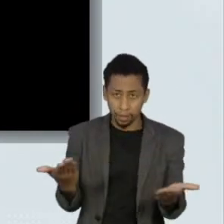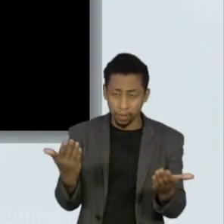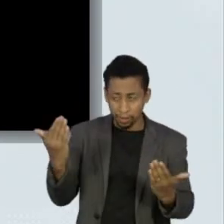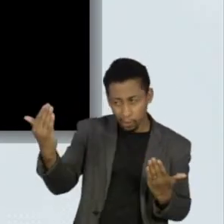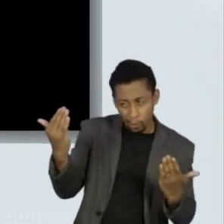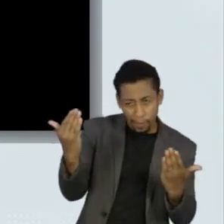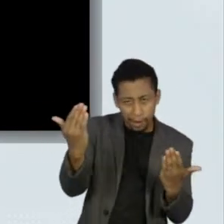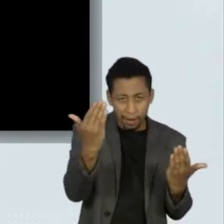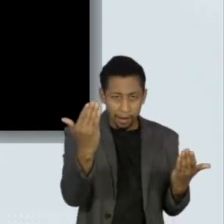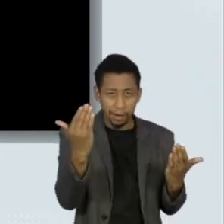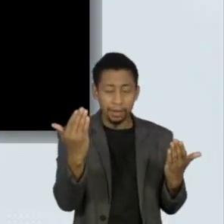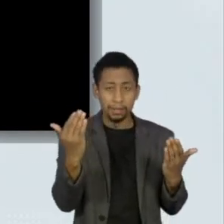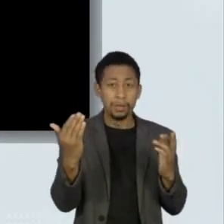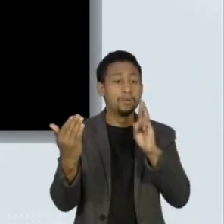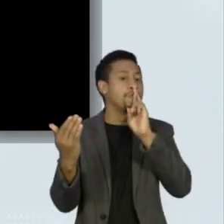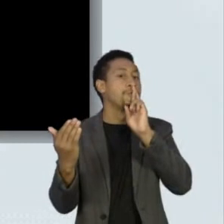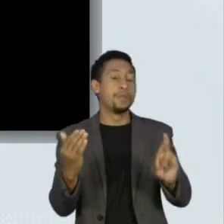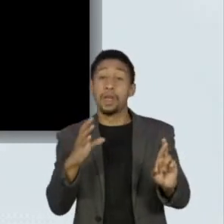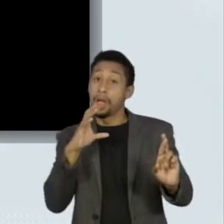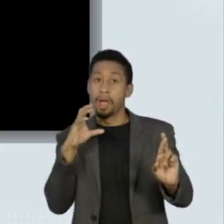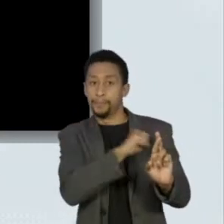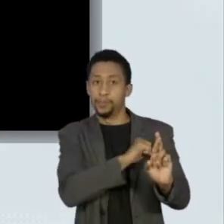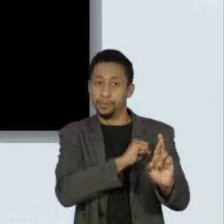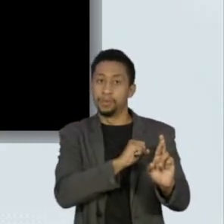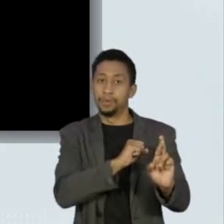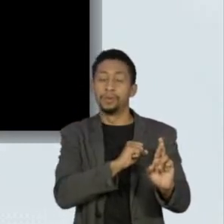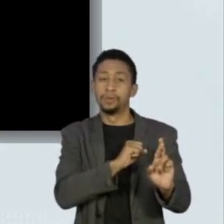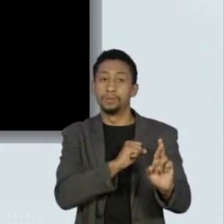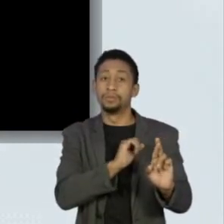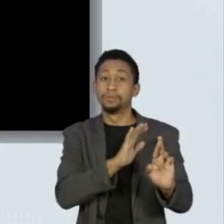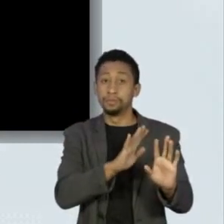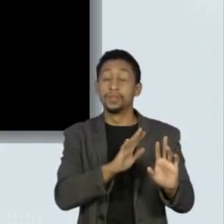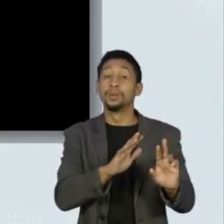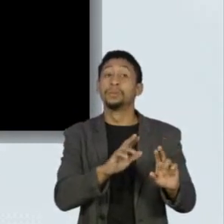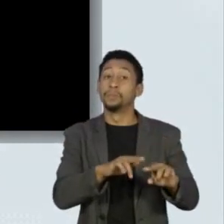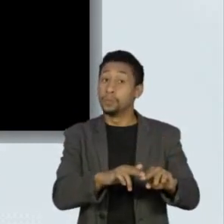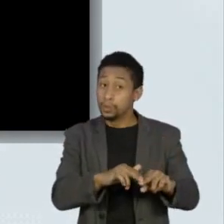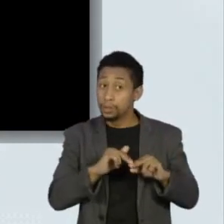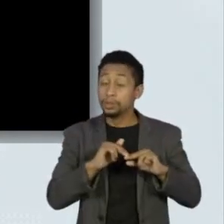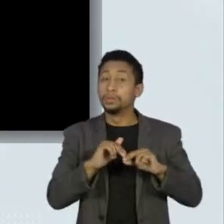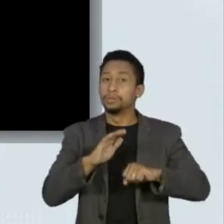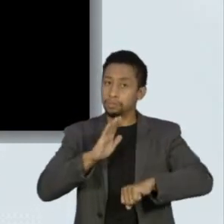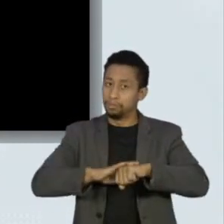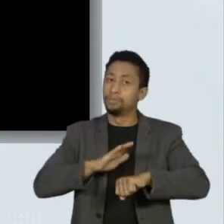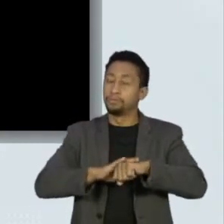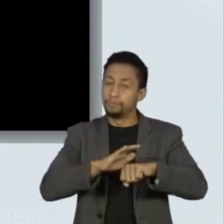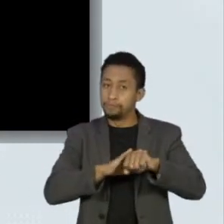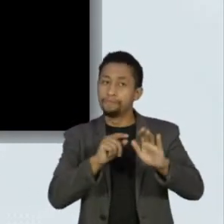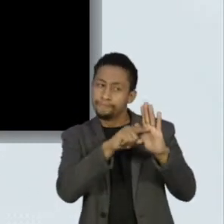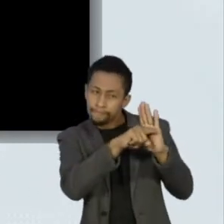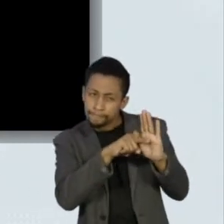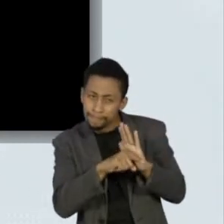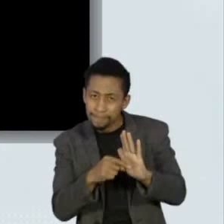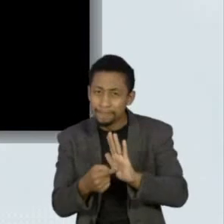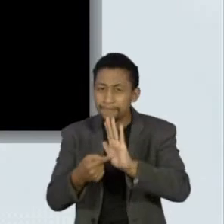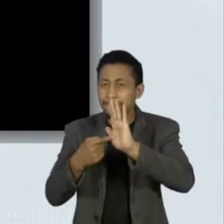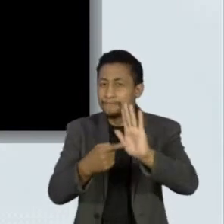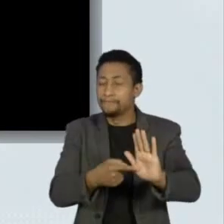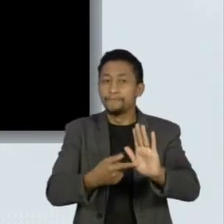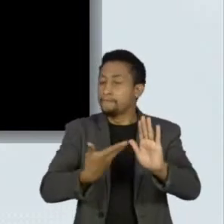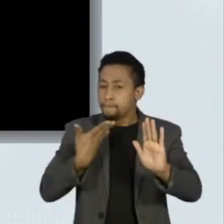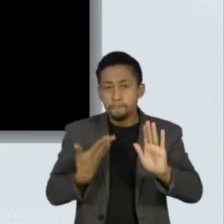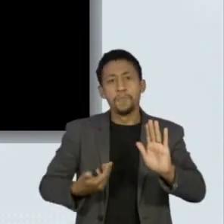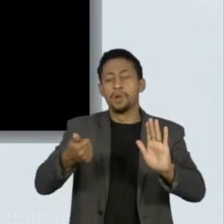íamos obter uma resposta mais rápida. Então, dessa forma, conseguiríamos fazer um estudo muito mais